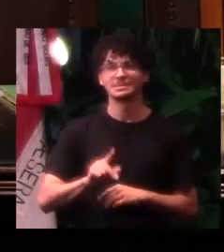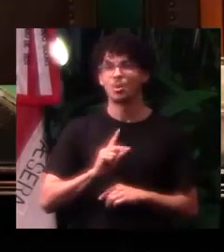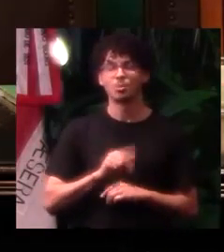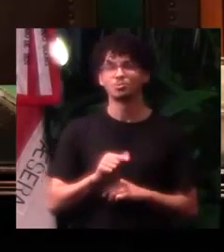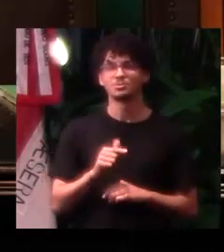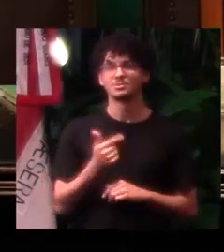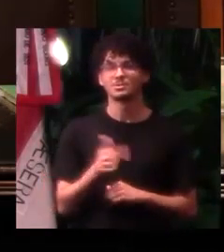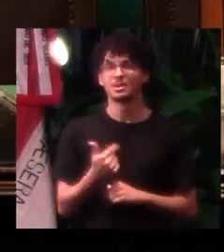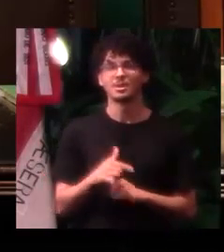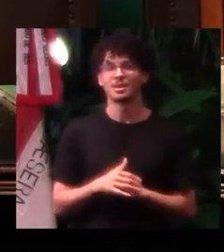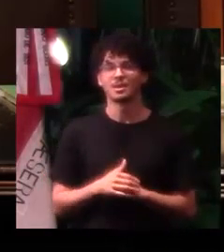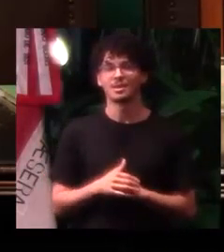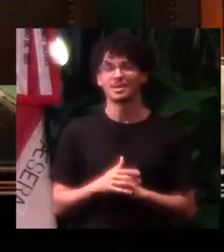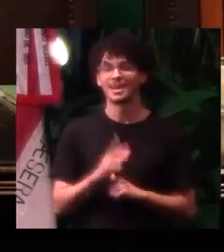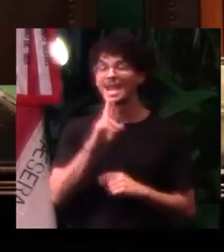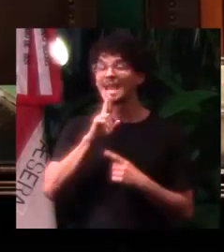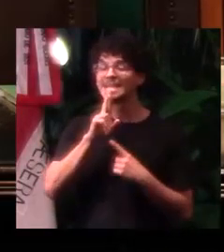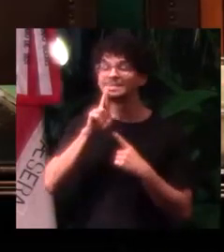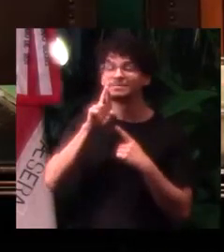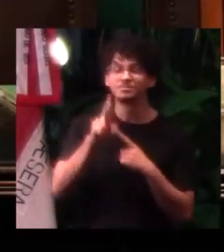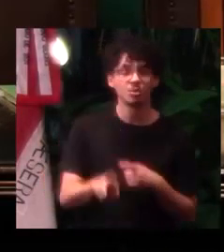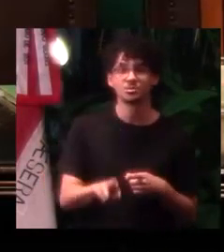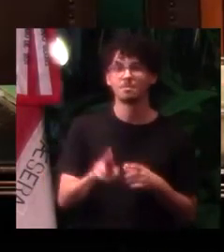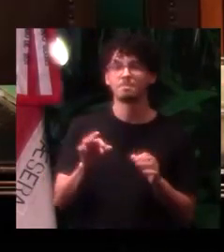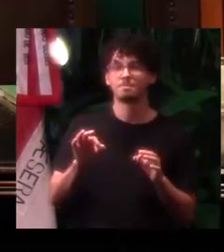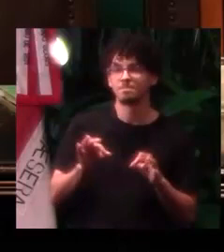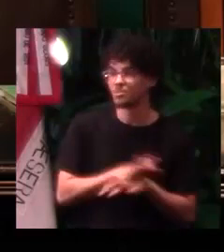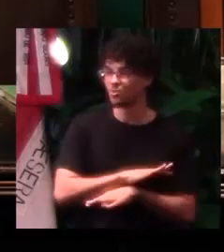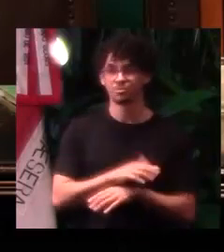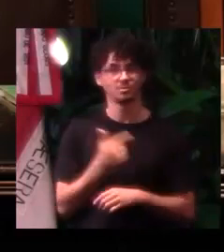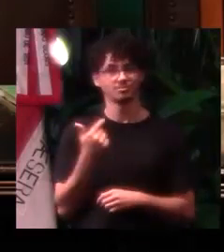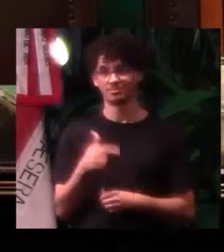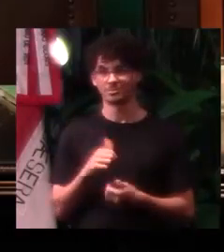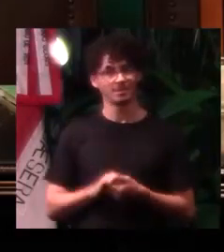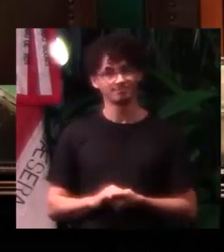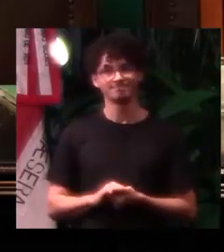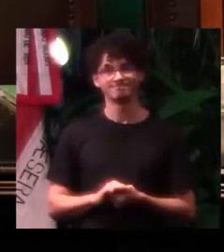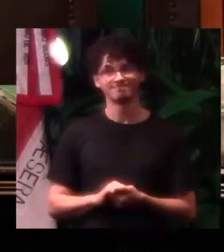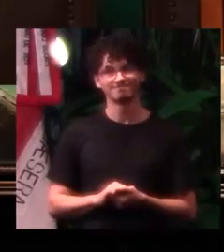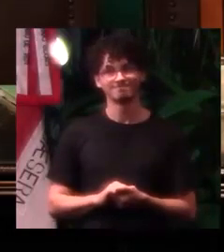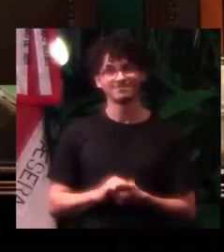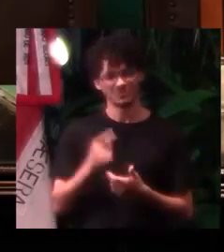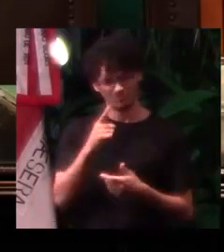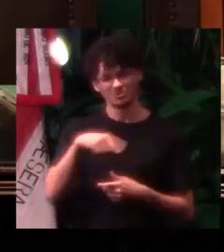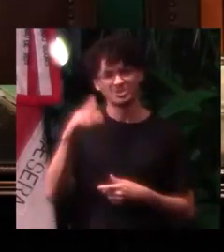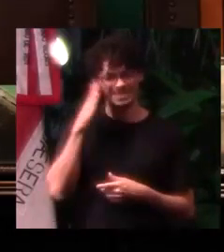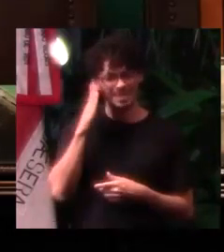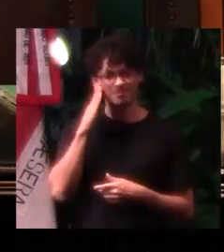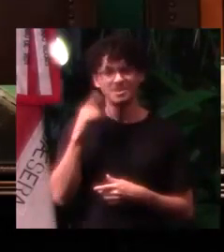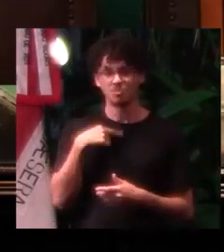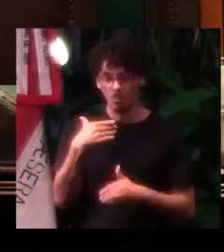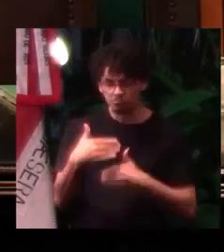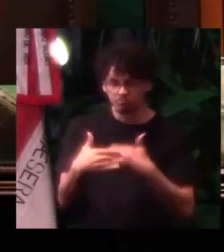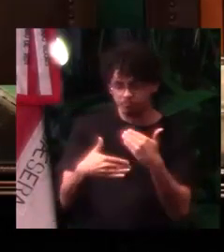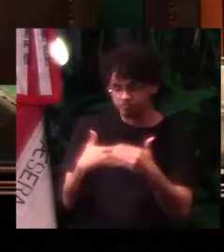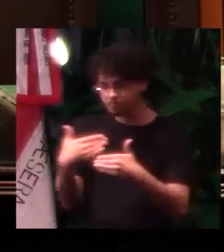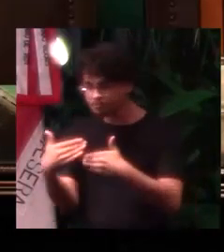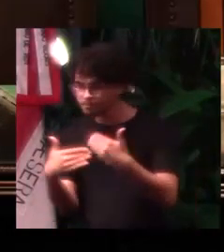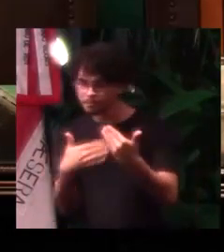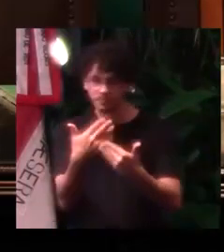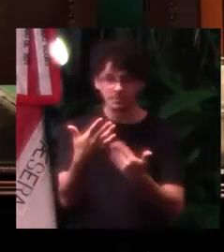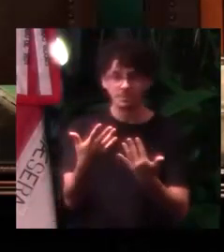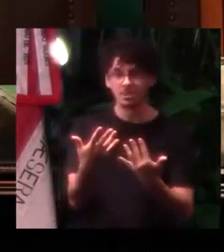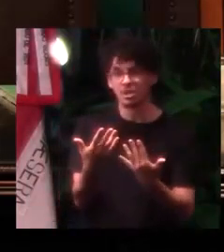ele não tem respostas prontas, né? Nós sabemos, quando você acompanha o direito, a evolução